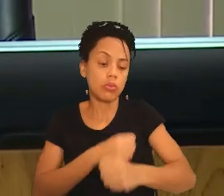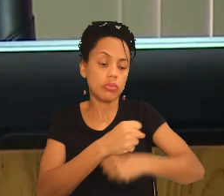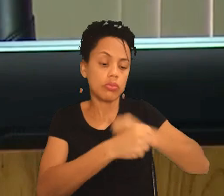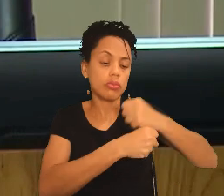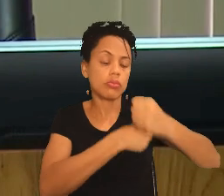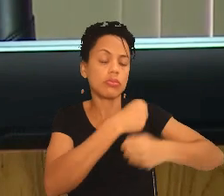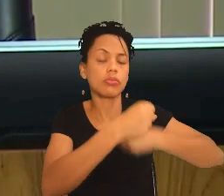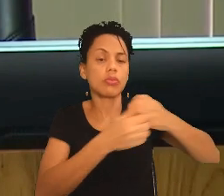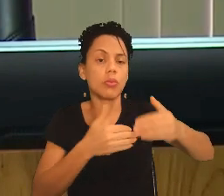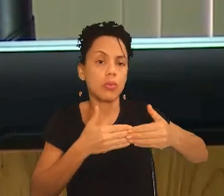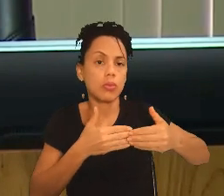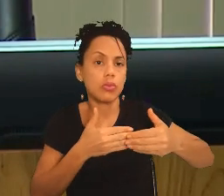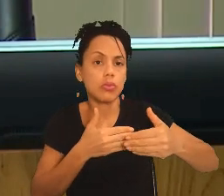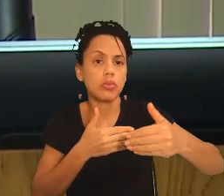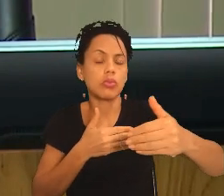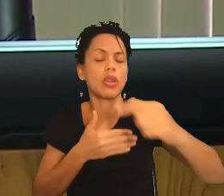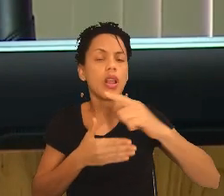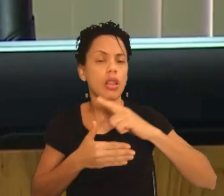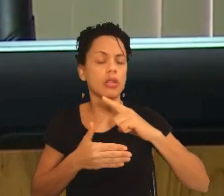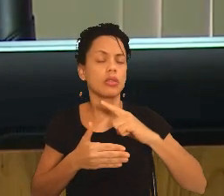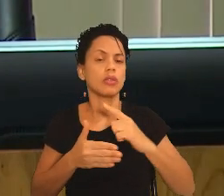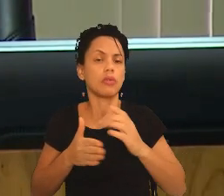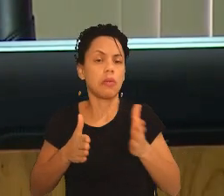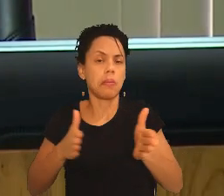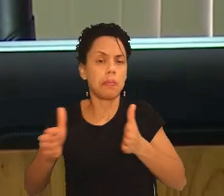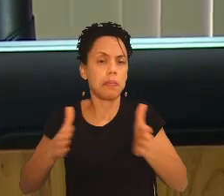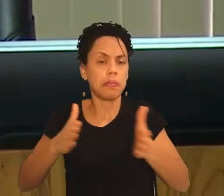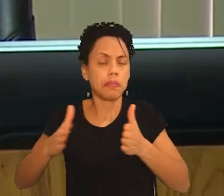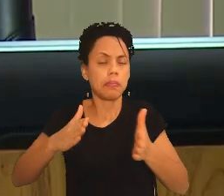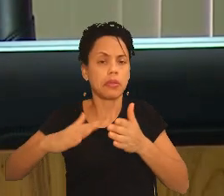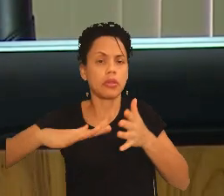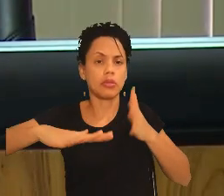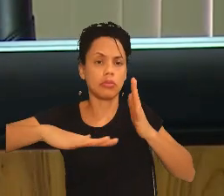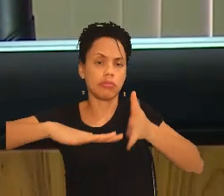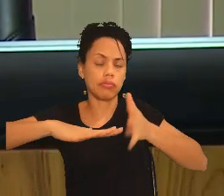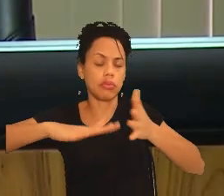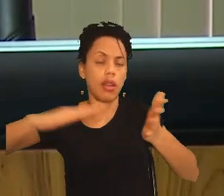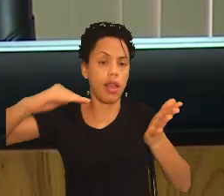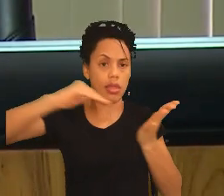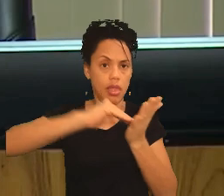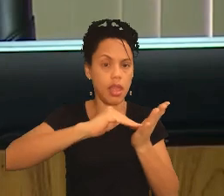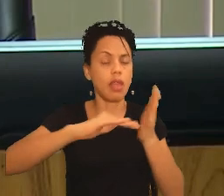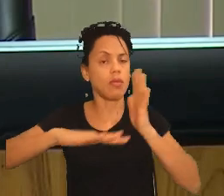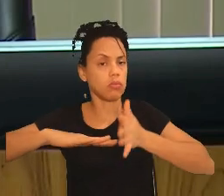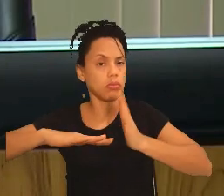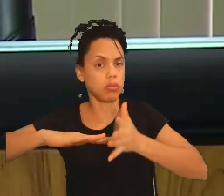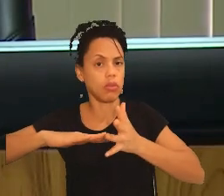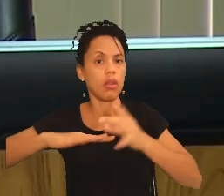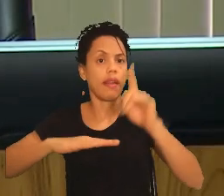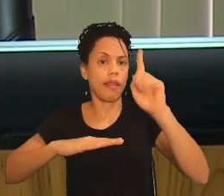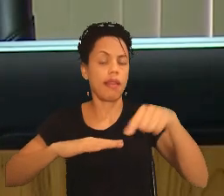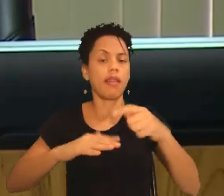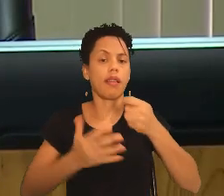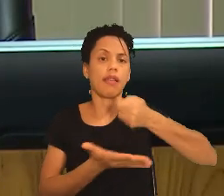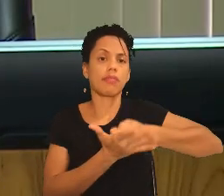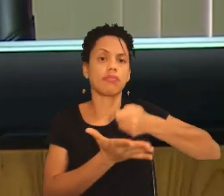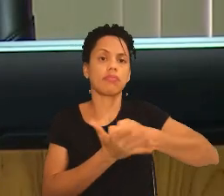de guarda, confinamentos, represálias, tortura. E com o passar dos